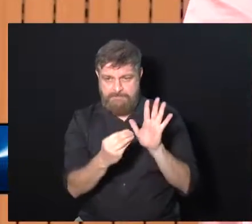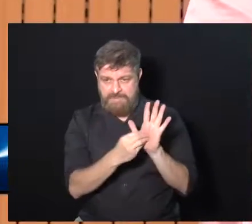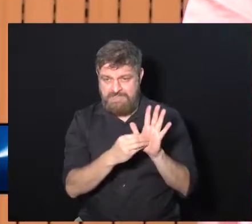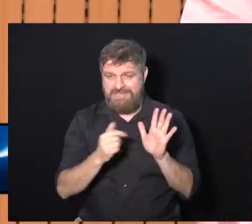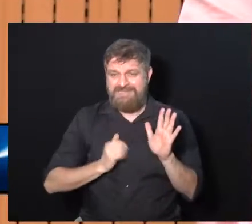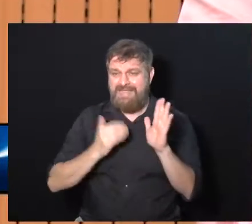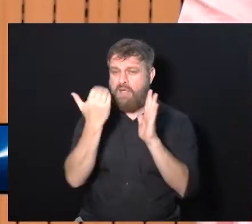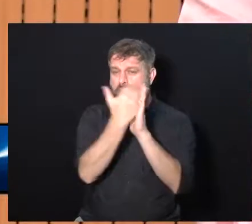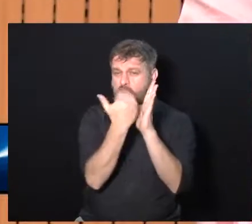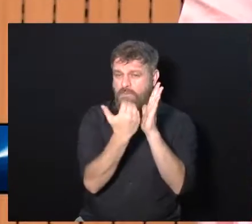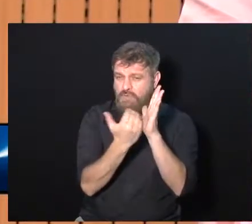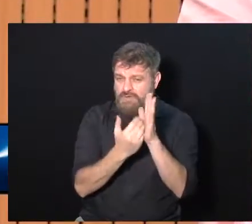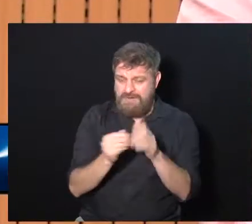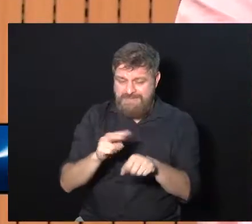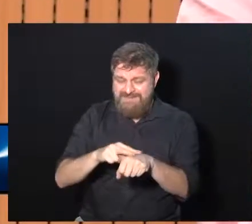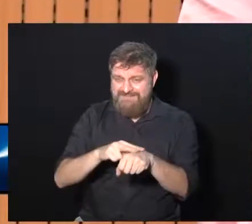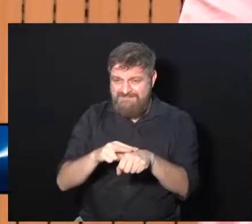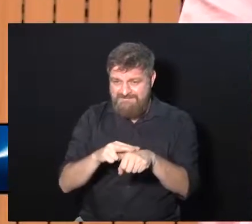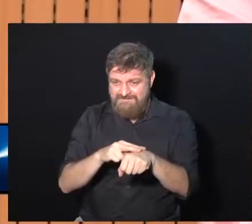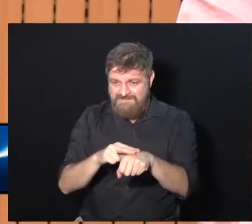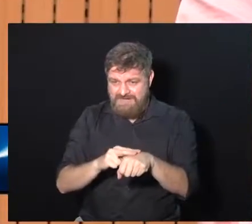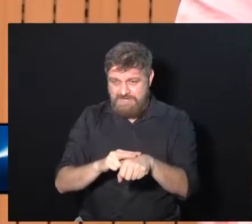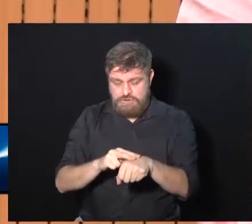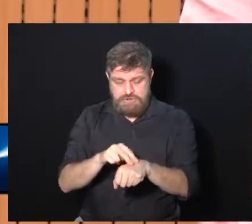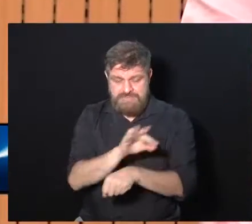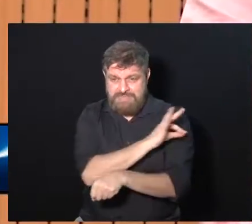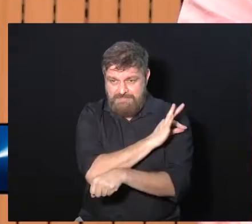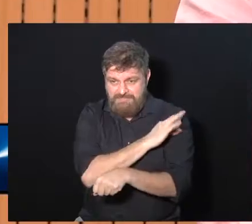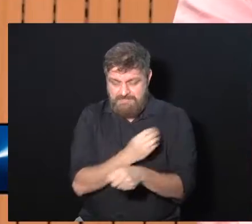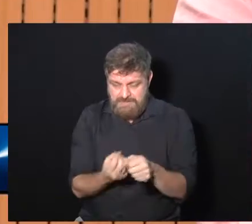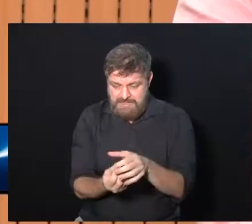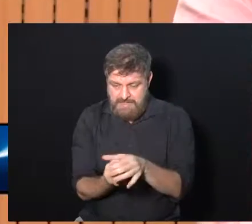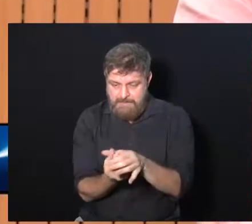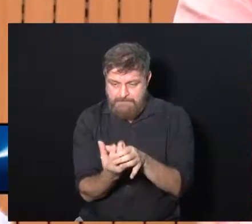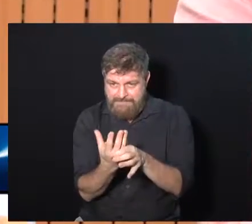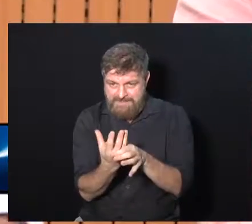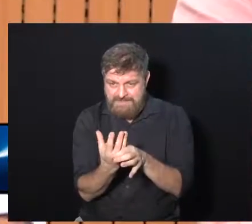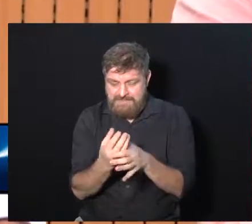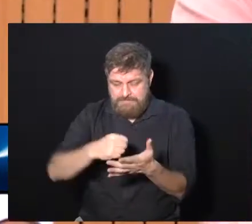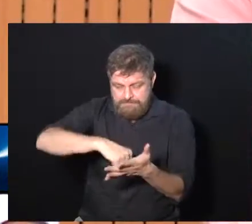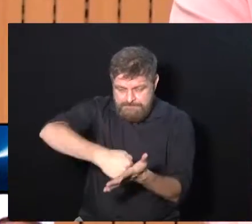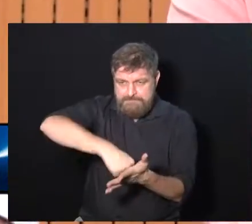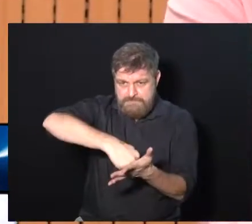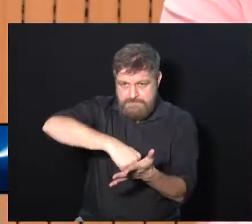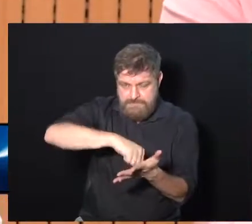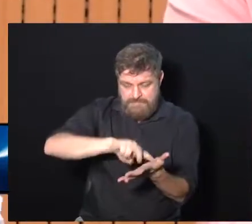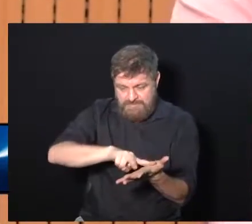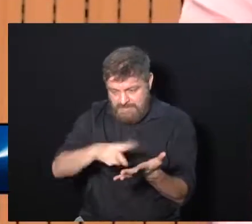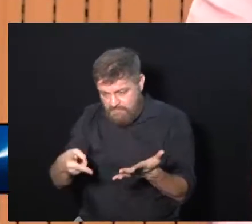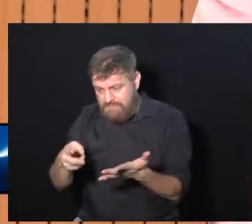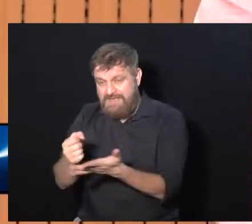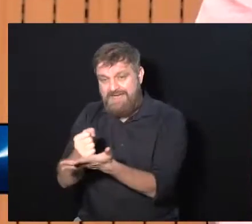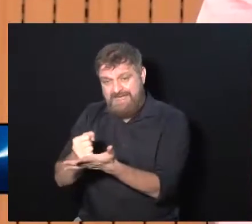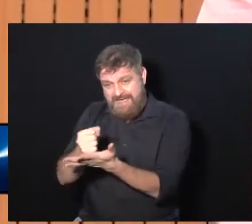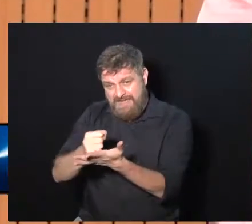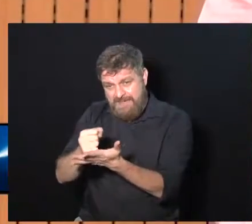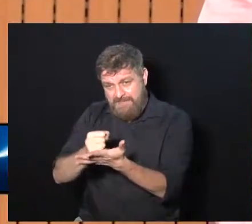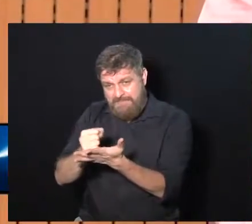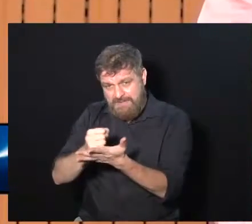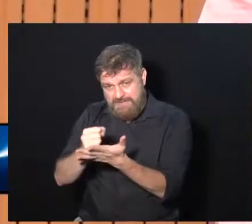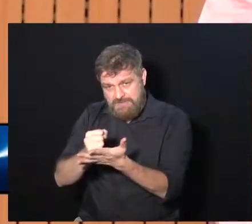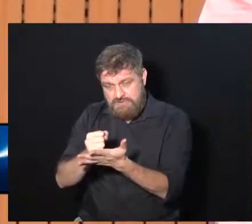de fitoterapia da Prefeitura de Campinas, da farmácia de manipulação, da Botica da Família, é uma forma